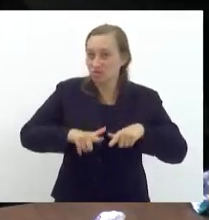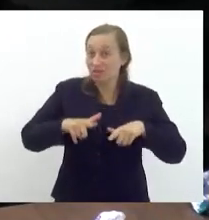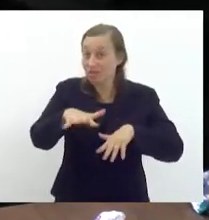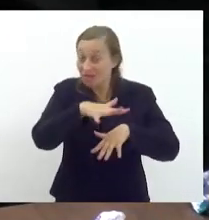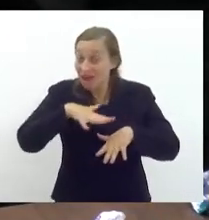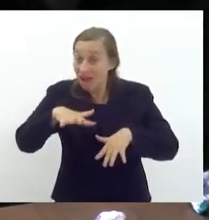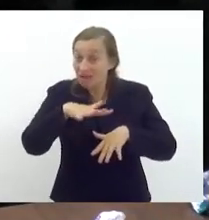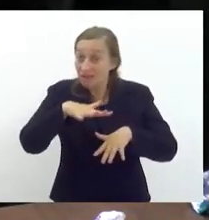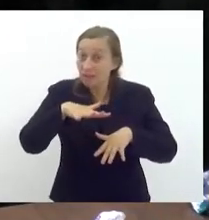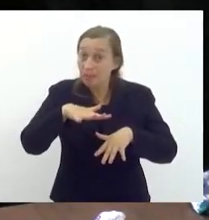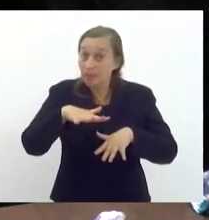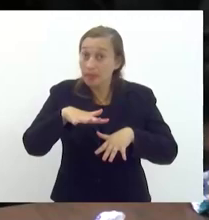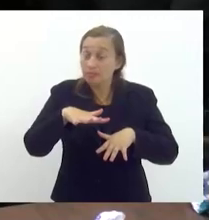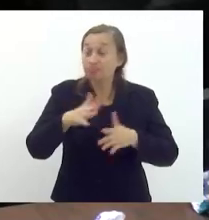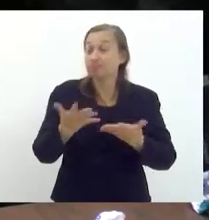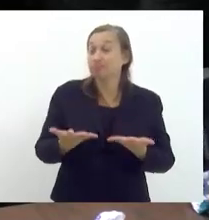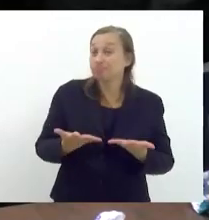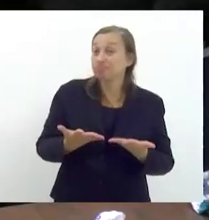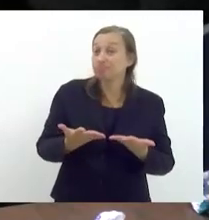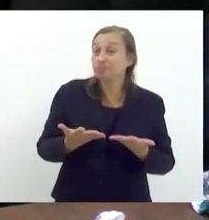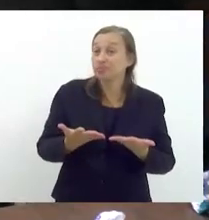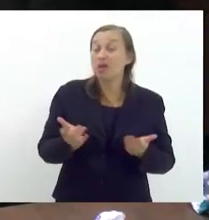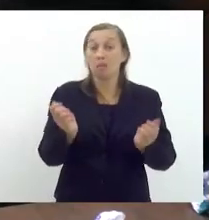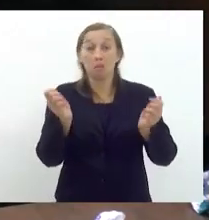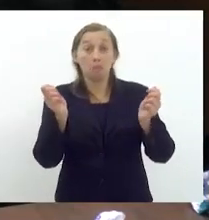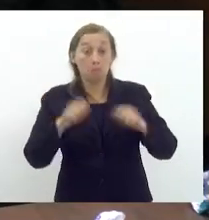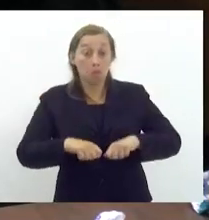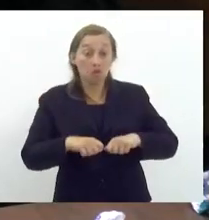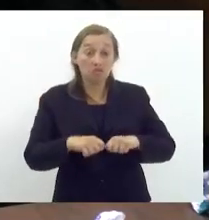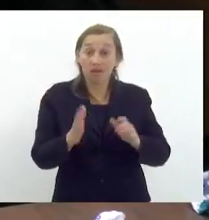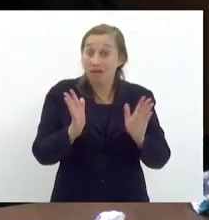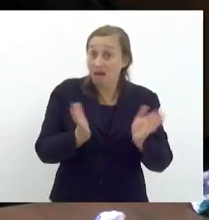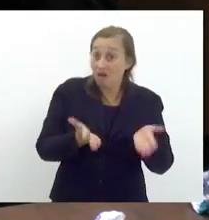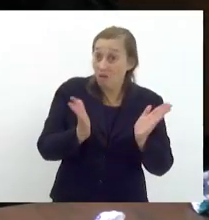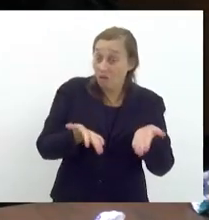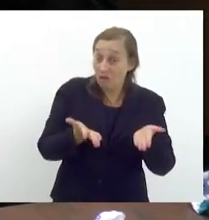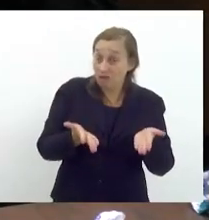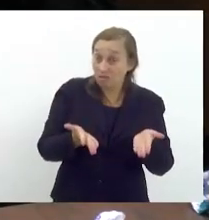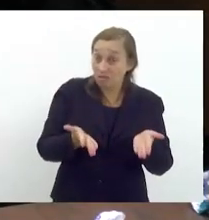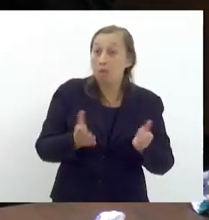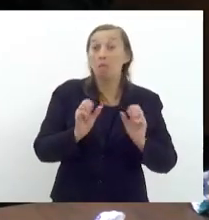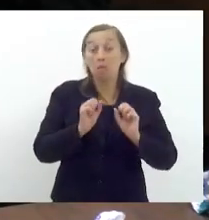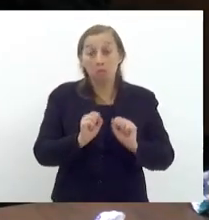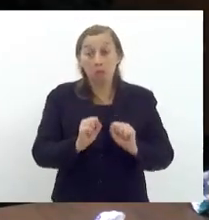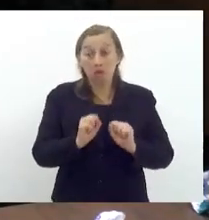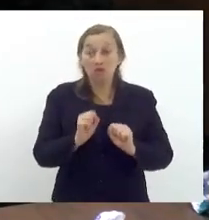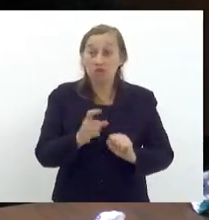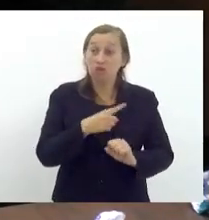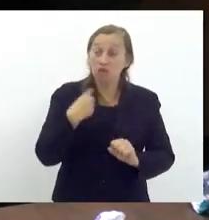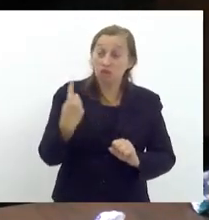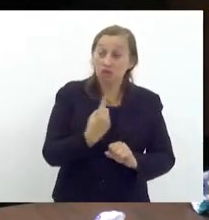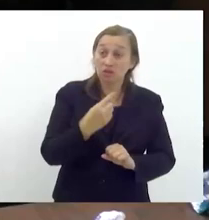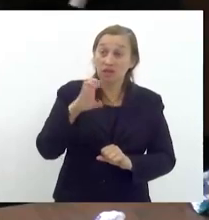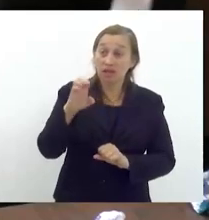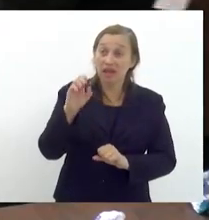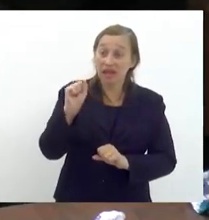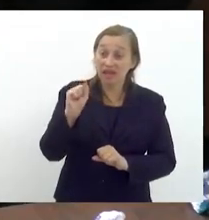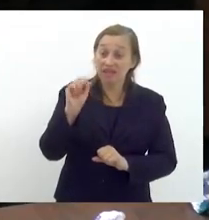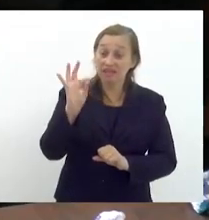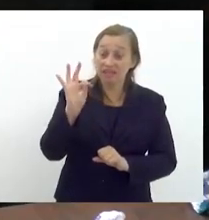área e com Esta possibilidade agora pode ser que os nossos estaleiros